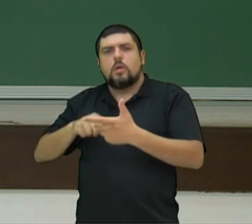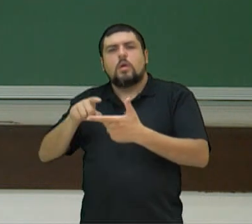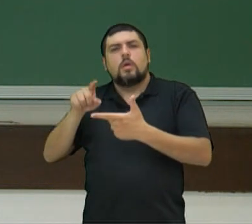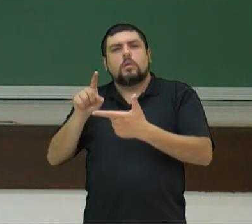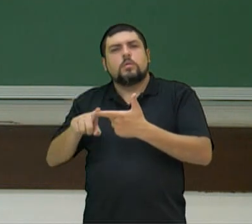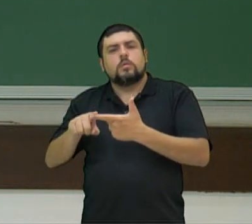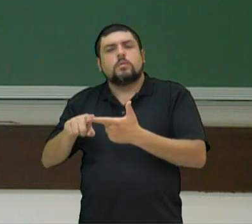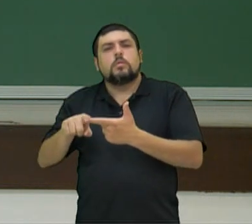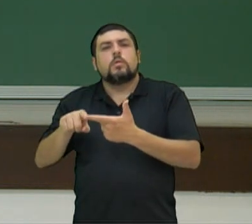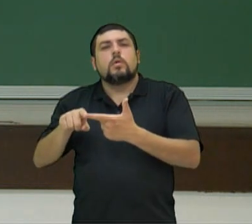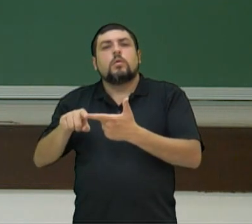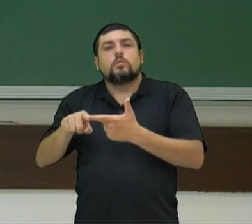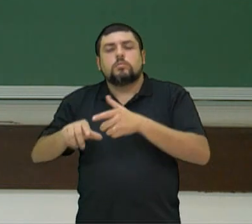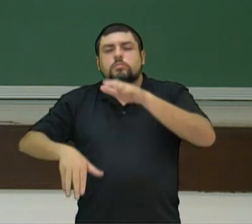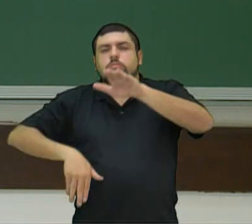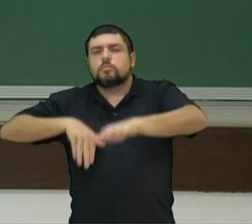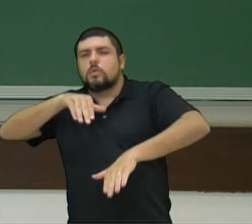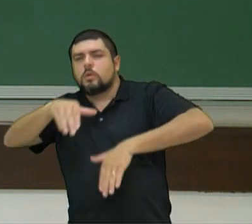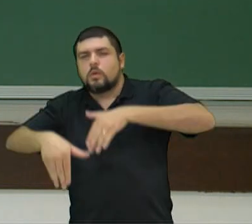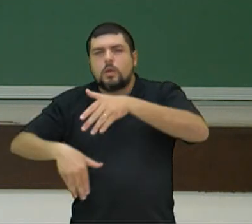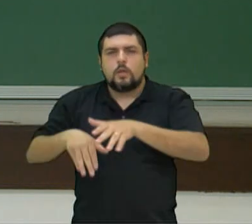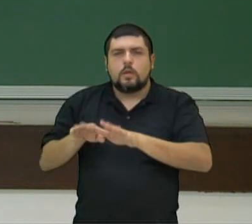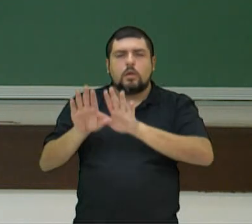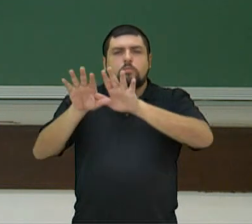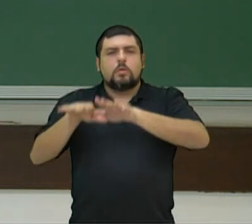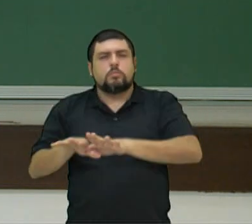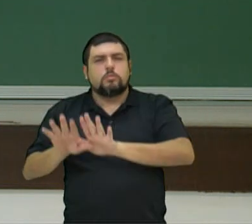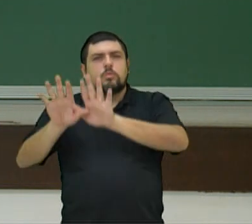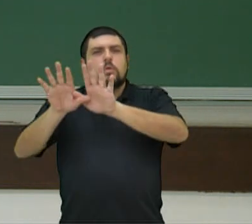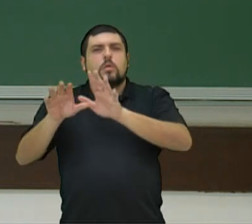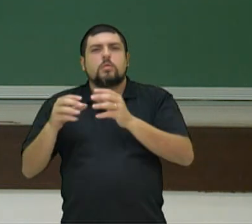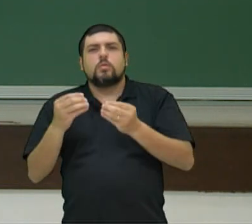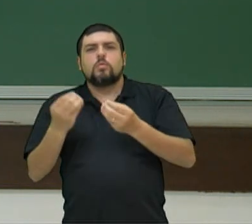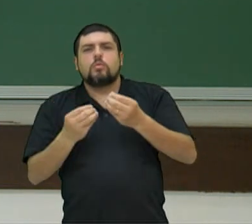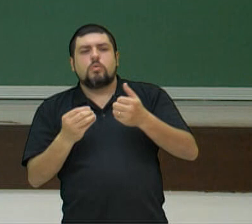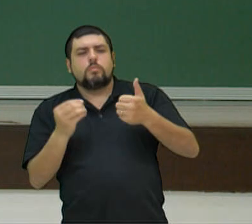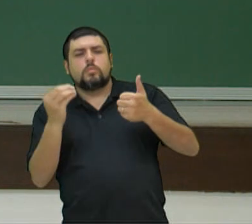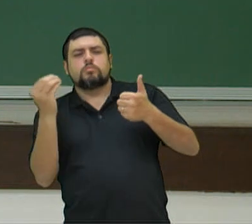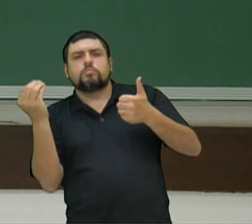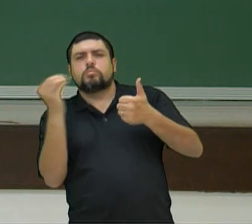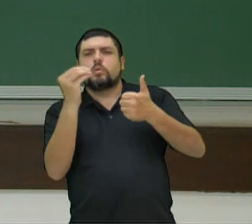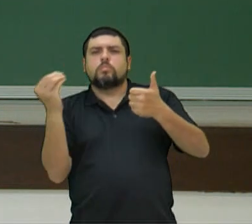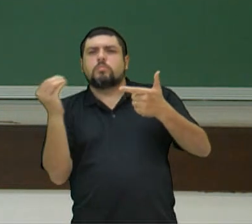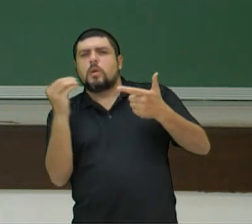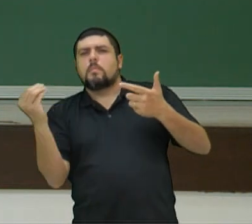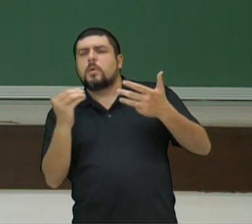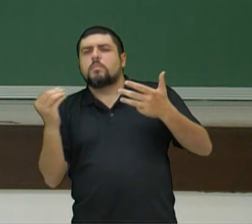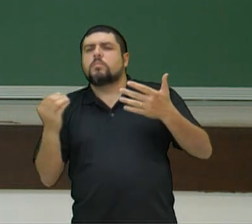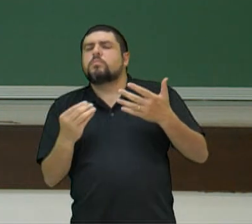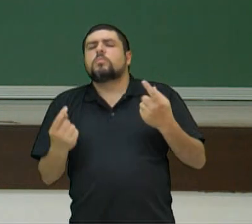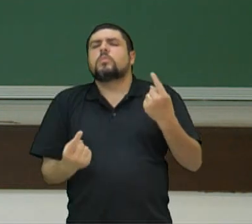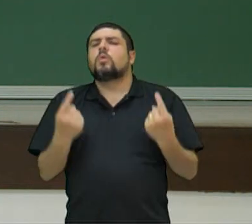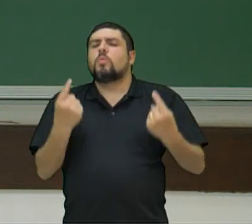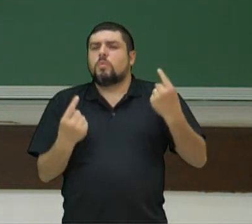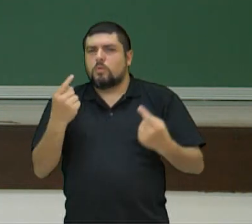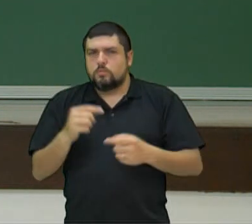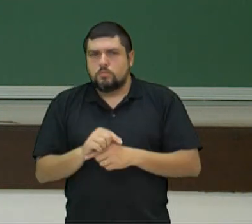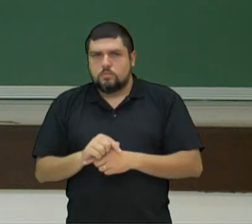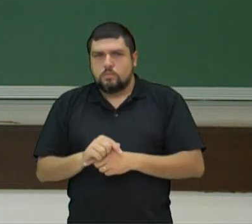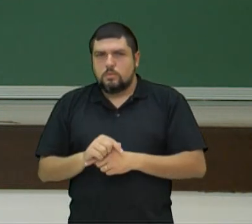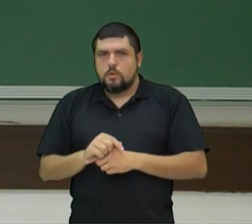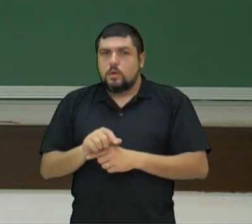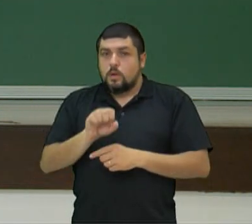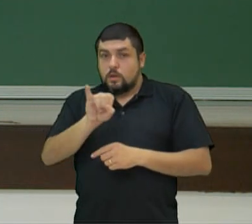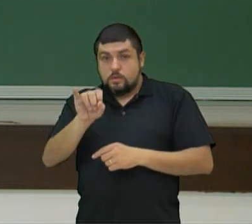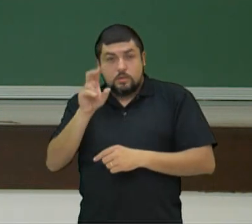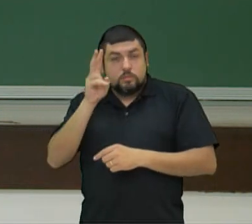nado sincronizado, eles entram em qual classificação dessas? Se você não se lembra da aula passada, você pode também